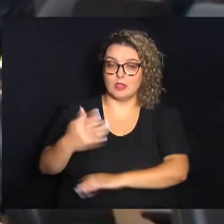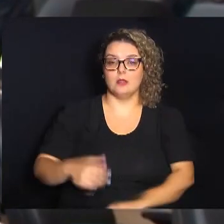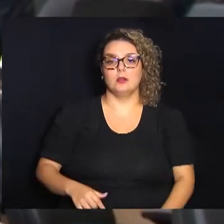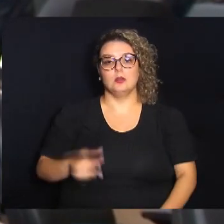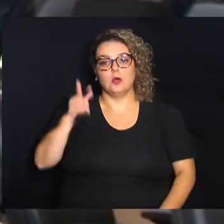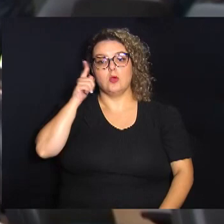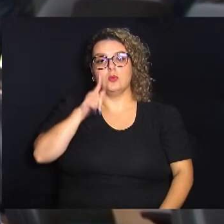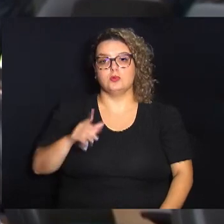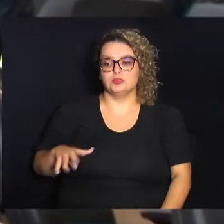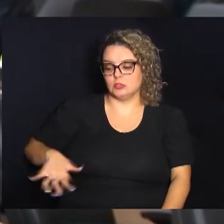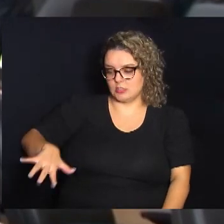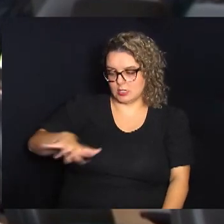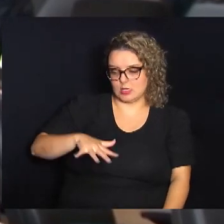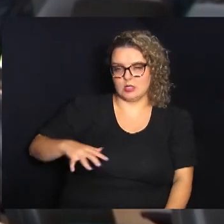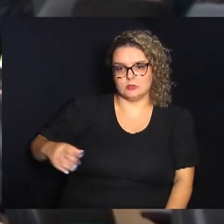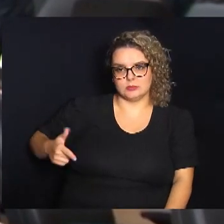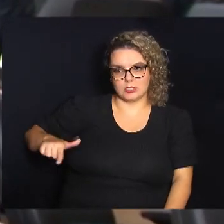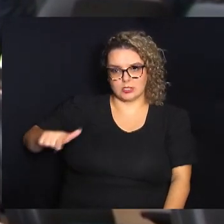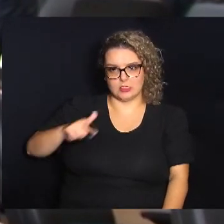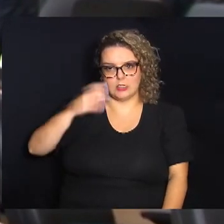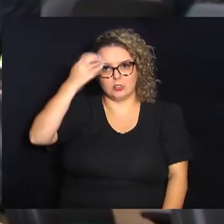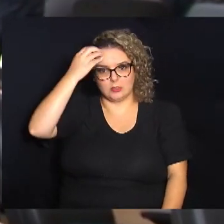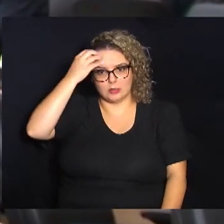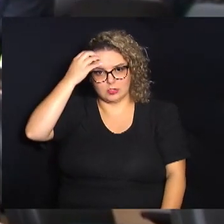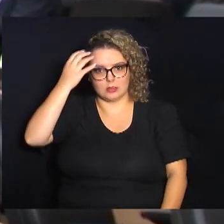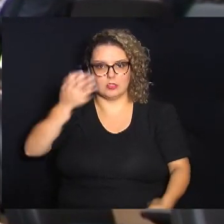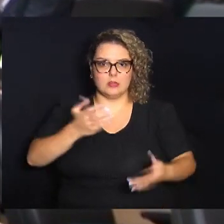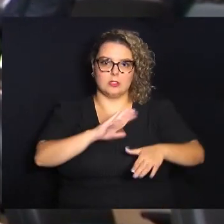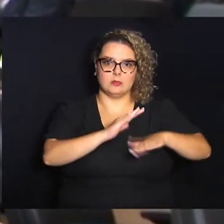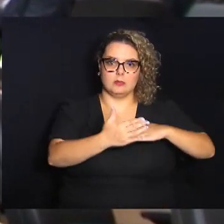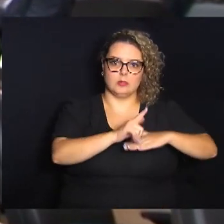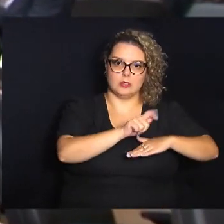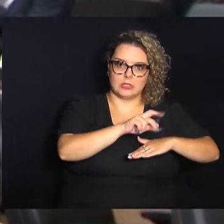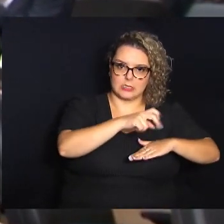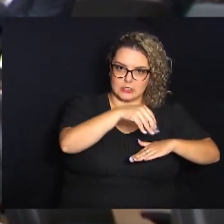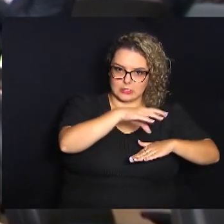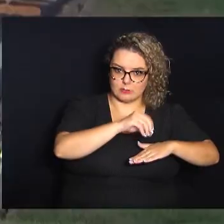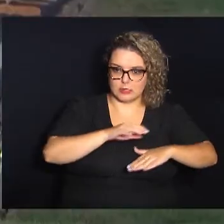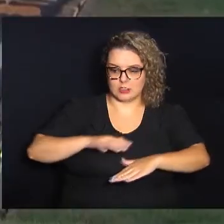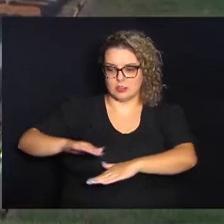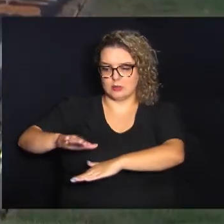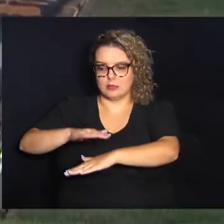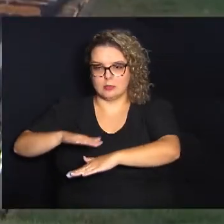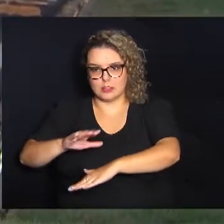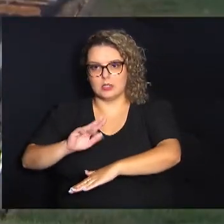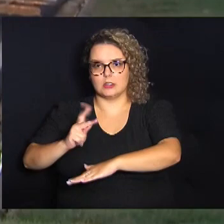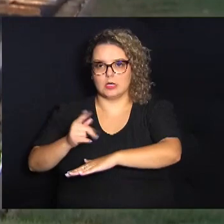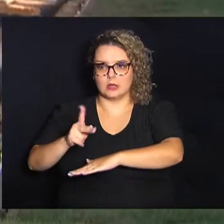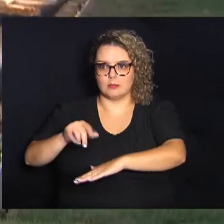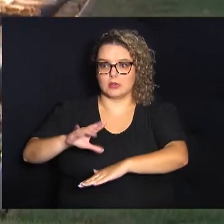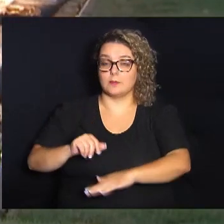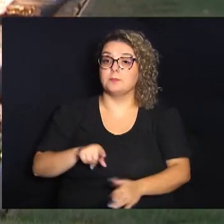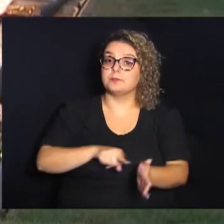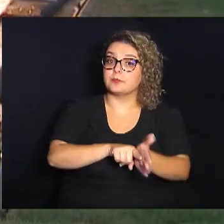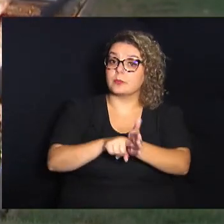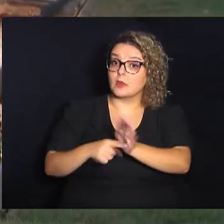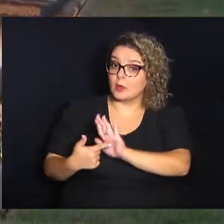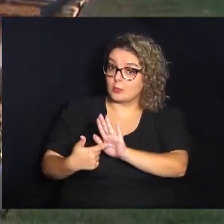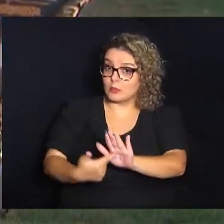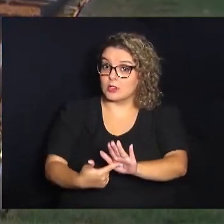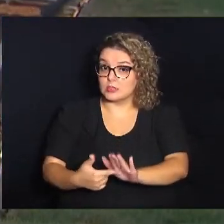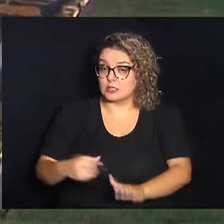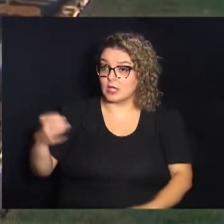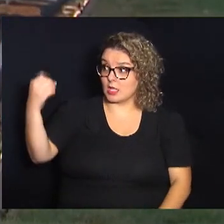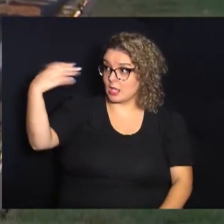do Taquaral. Então agora nós queremos para a região do Gramado e para a região ali do Parque da Hípica. Pesquisas comprovam que as lâmpadas